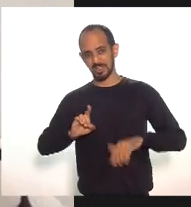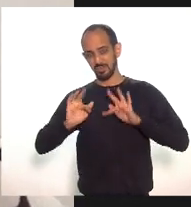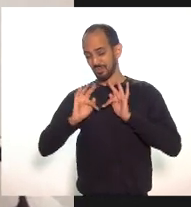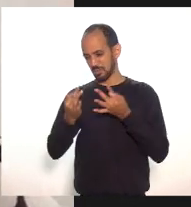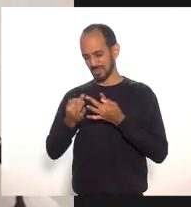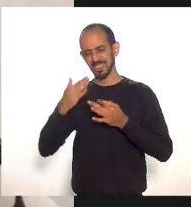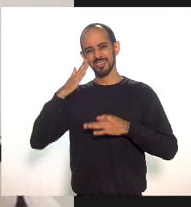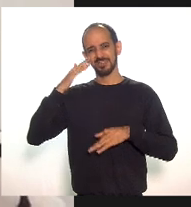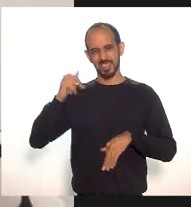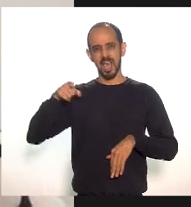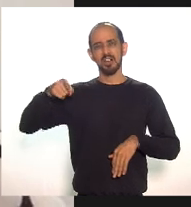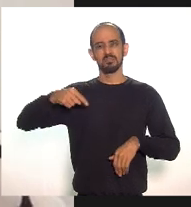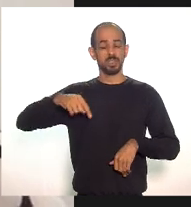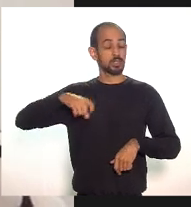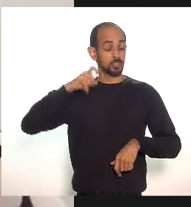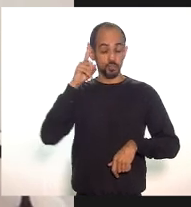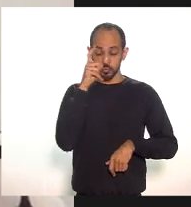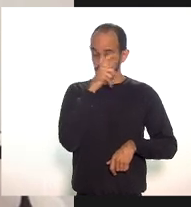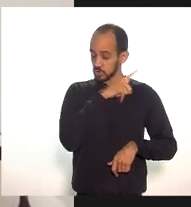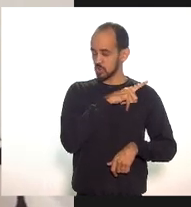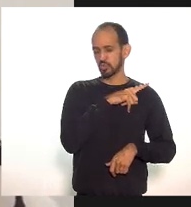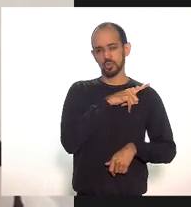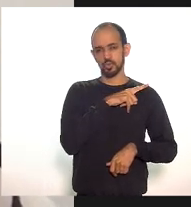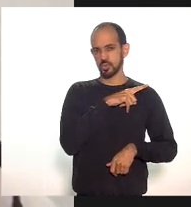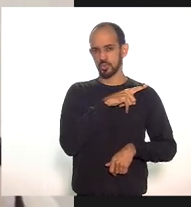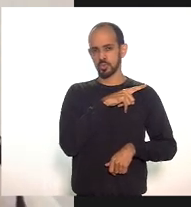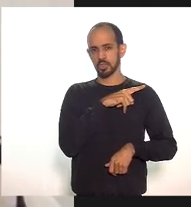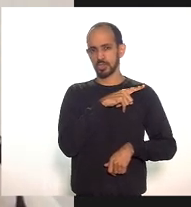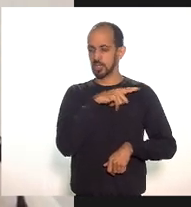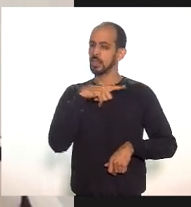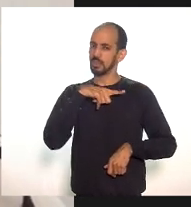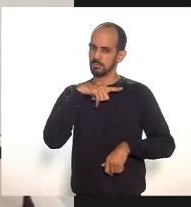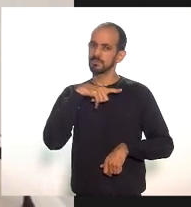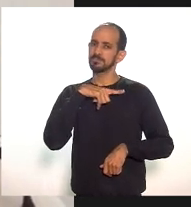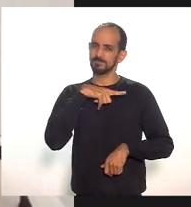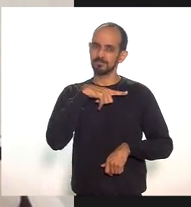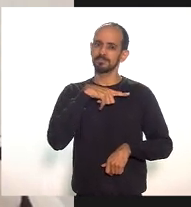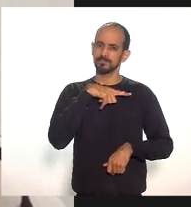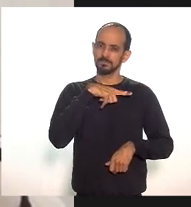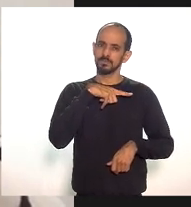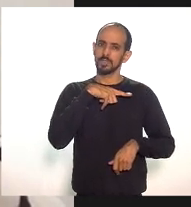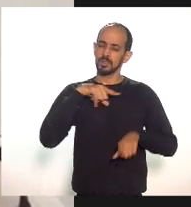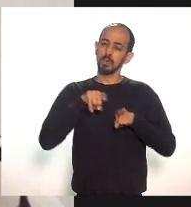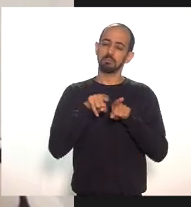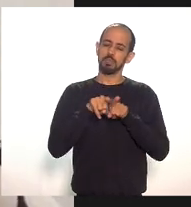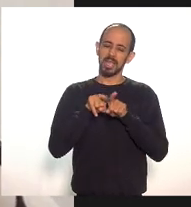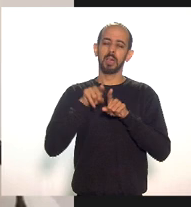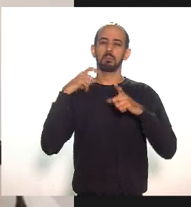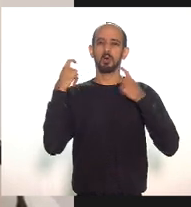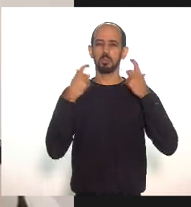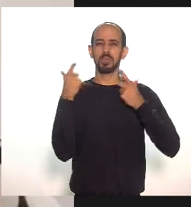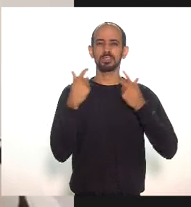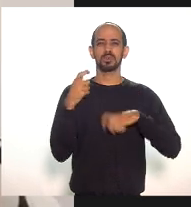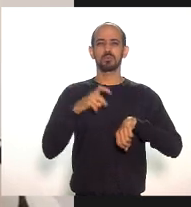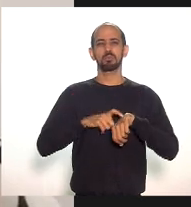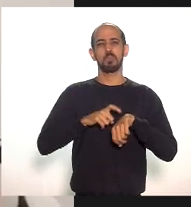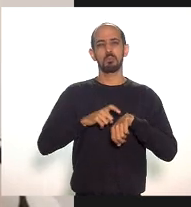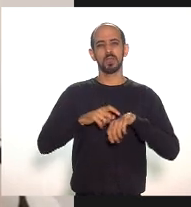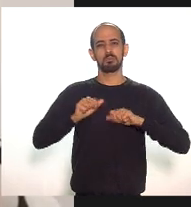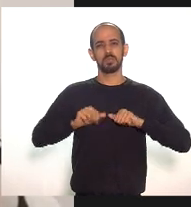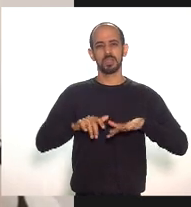só ela mesmo é que sabe das dificuldades que enfrentam e das preocupação nesse momento de cademia